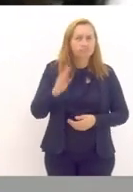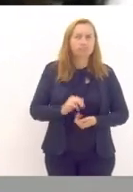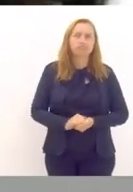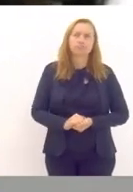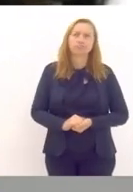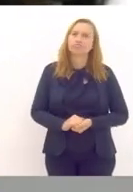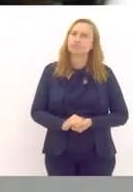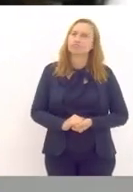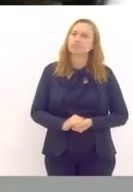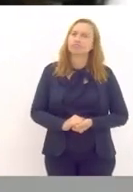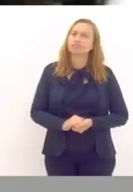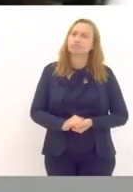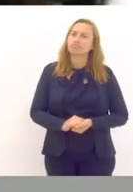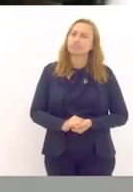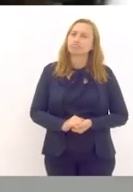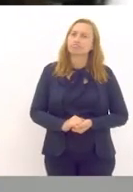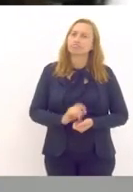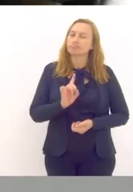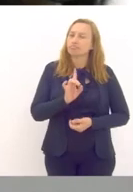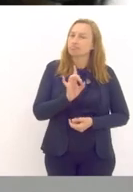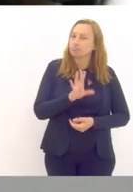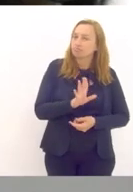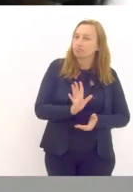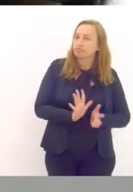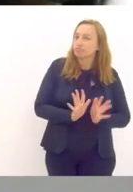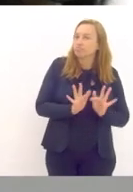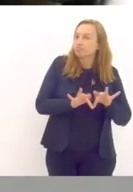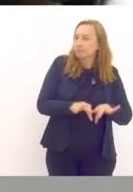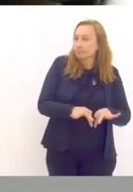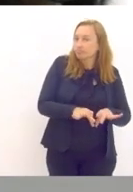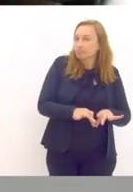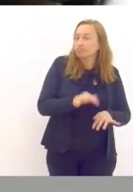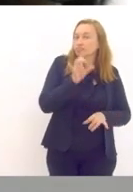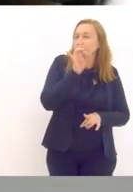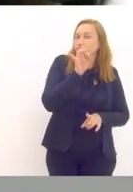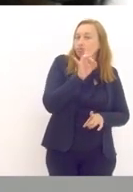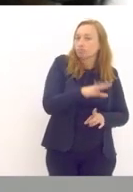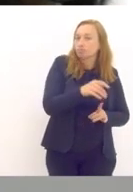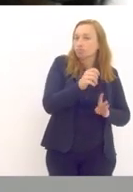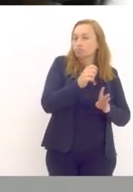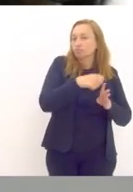não só, de fechamento do último quadrimestre.